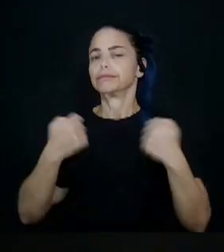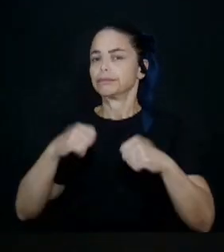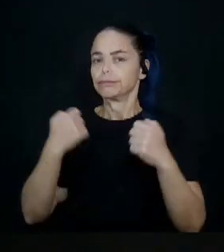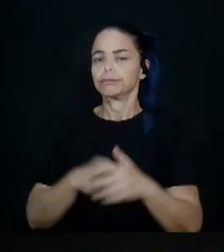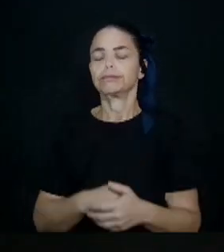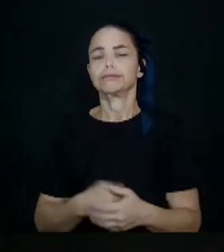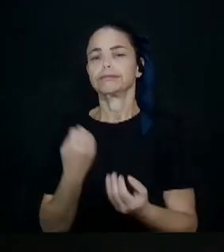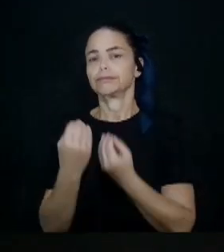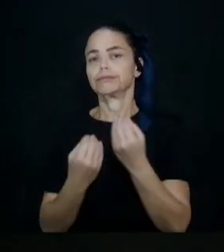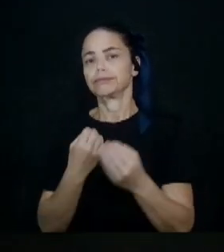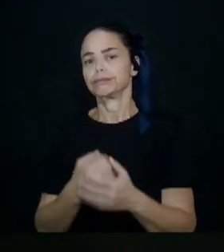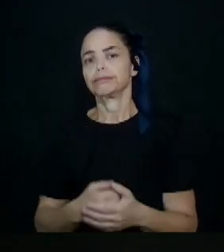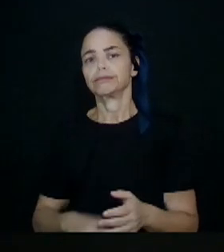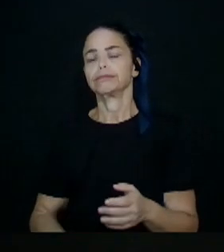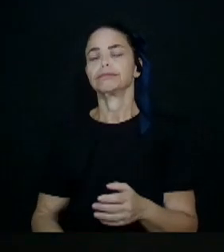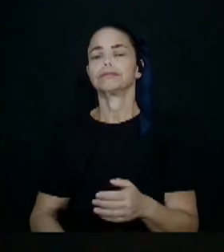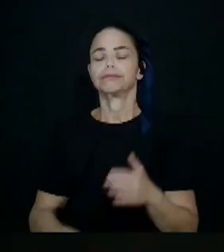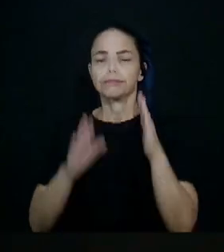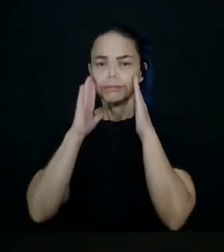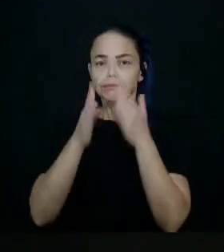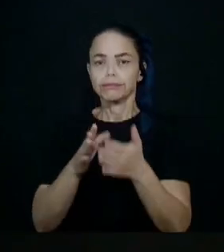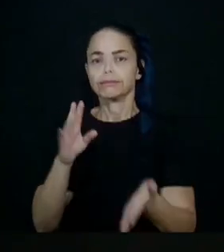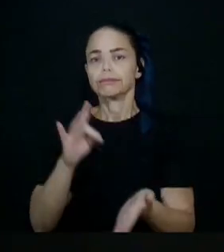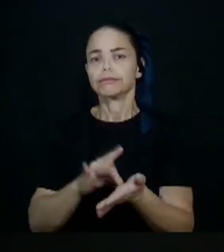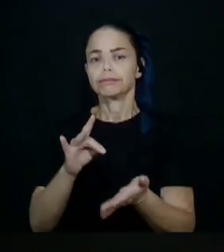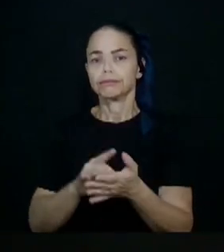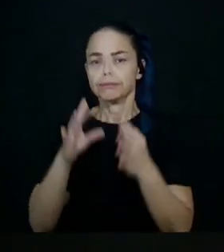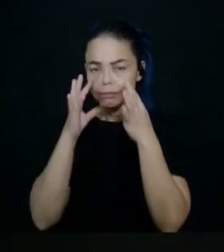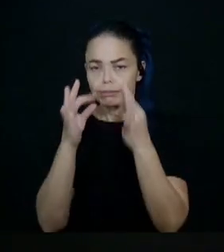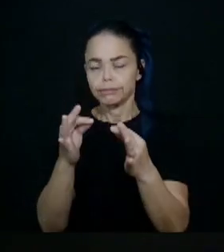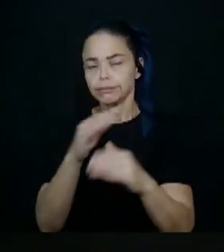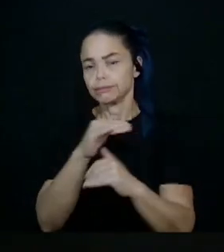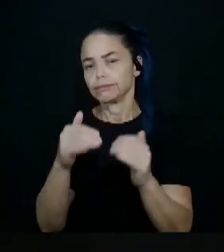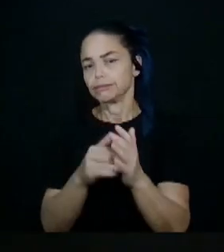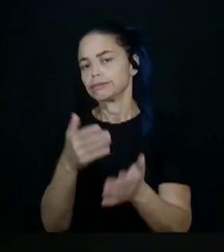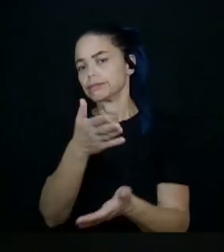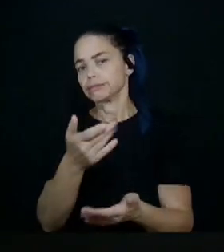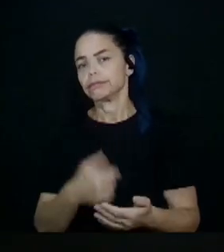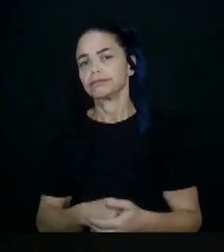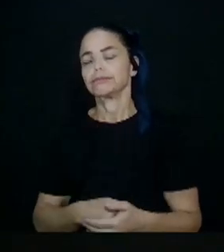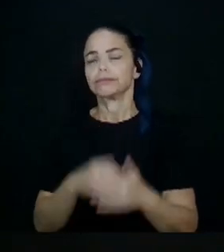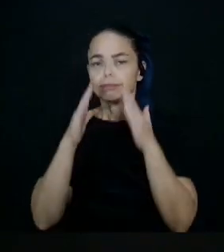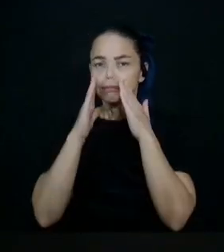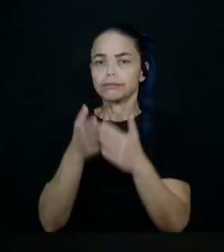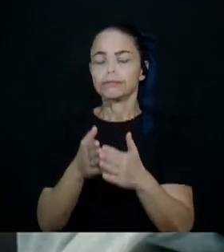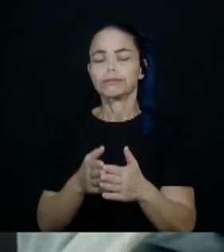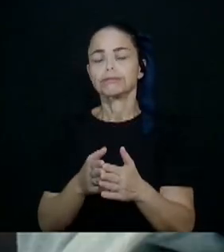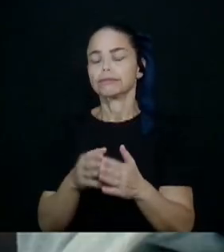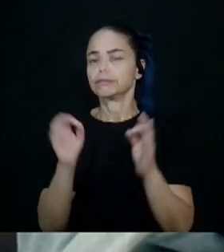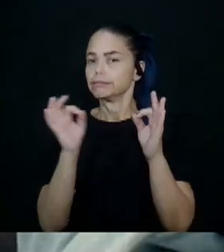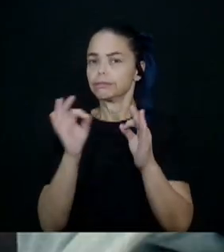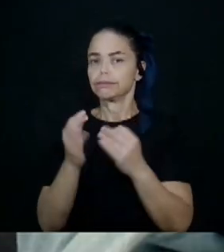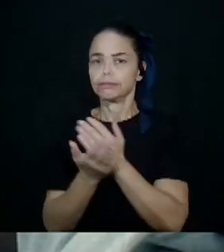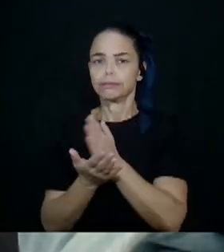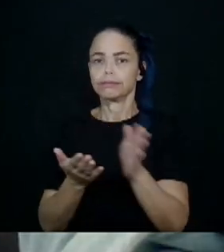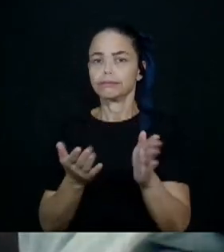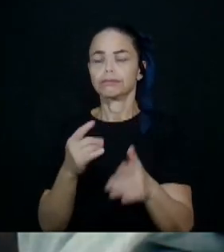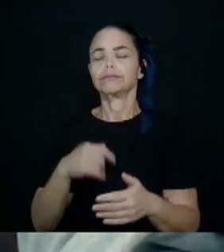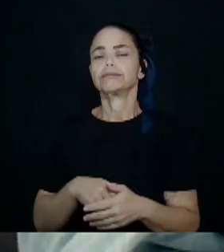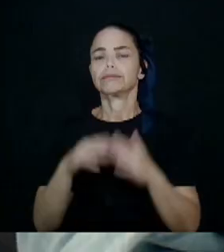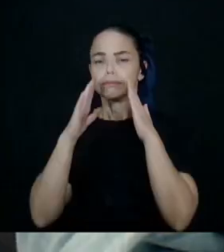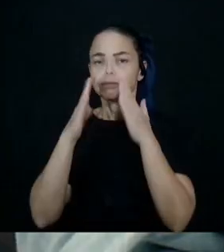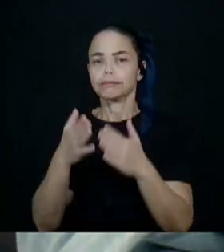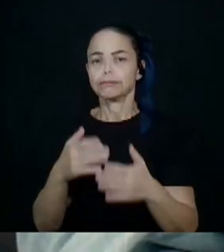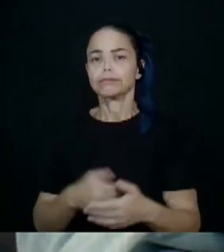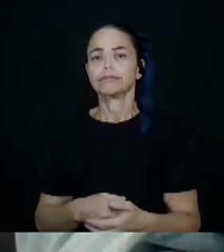faz para poder direcionar realmente a nossa atenção, total atenção ali, sem desviar o foco? Perfeito. E não